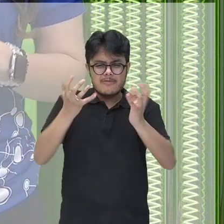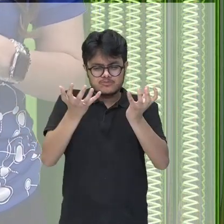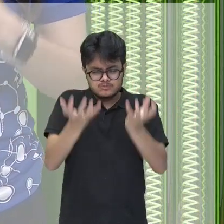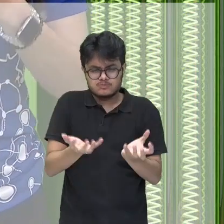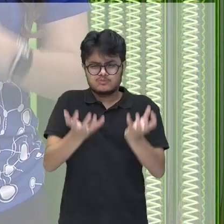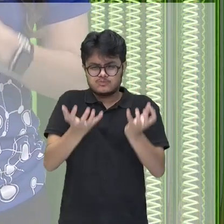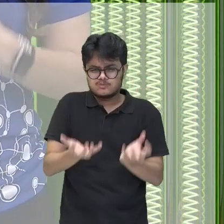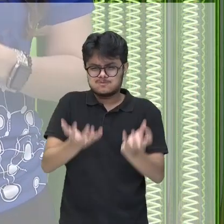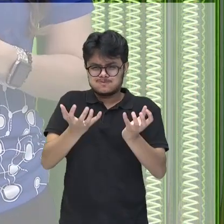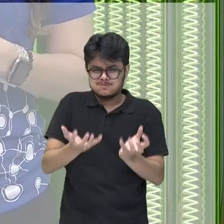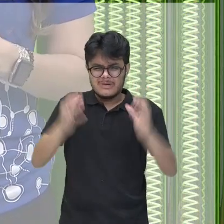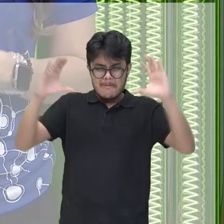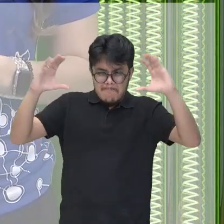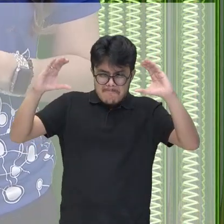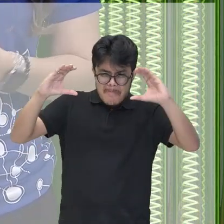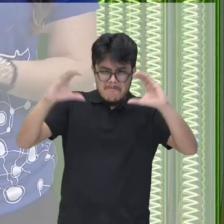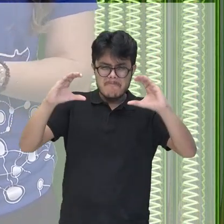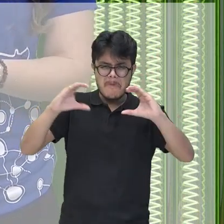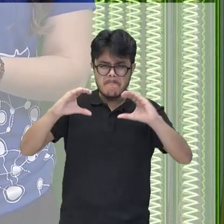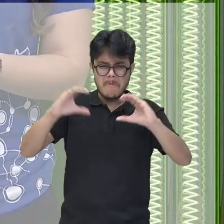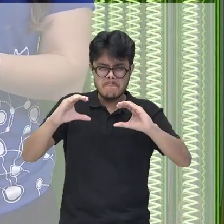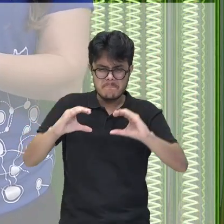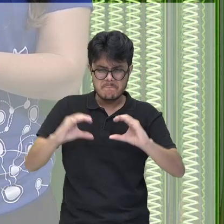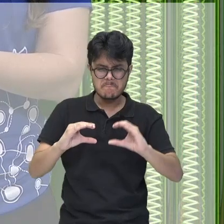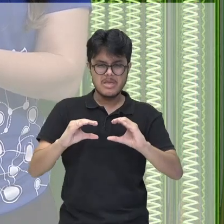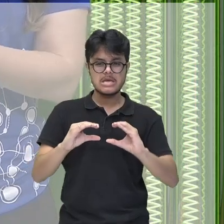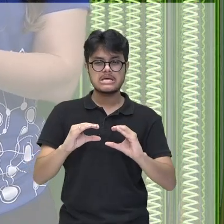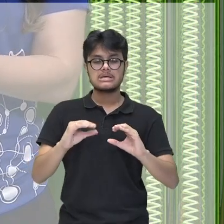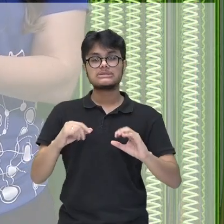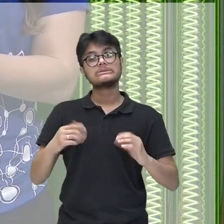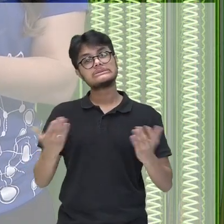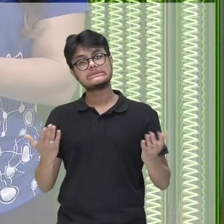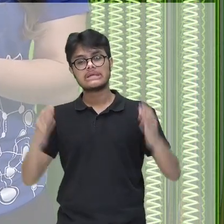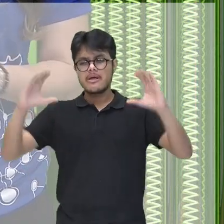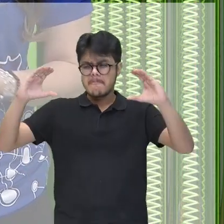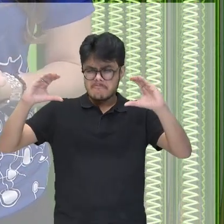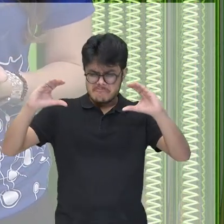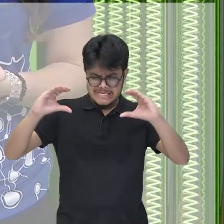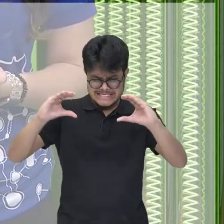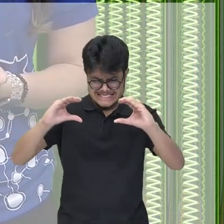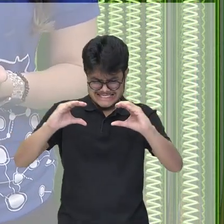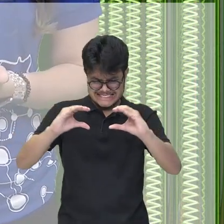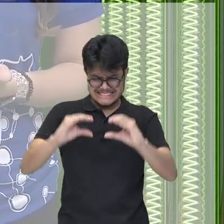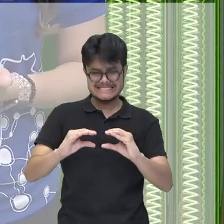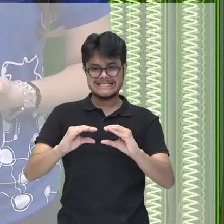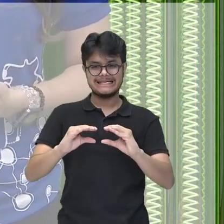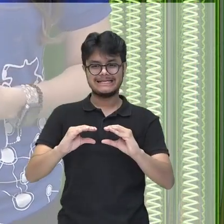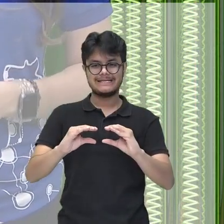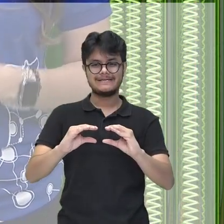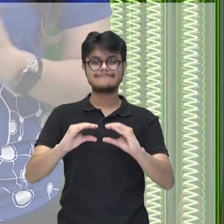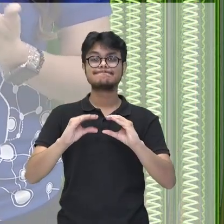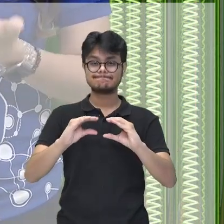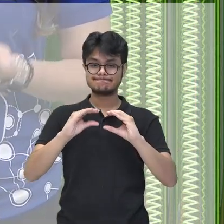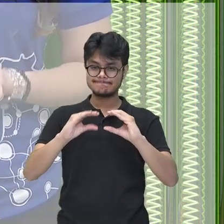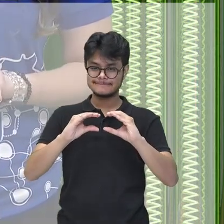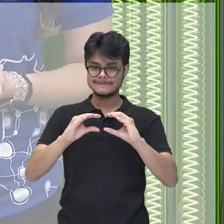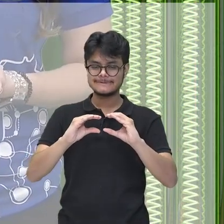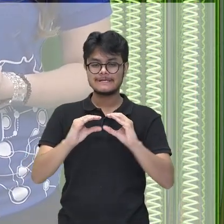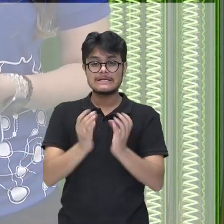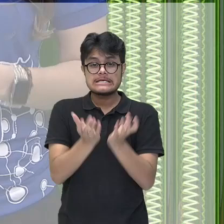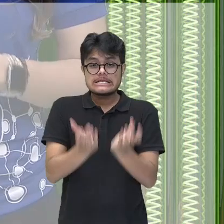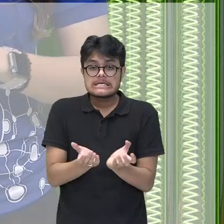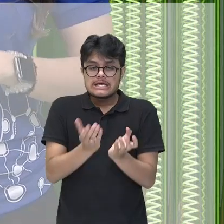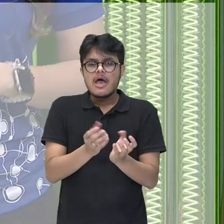orgânica essa pressão e faz com que ela fique mais compacta, certo? E o